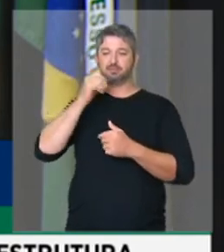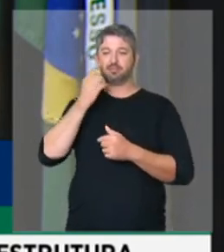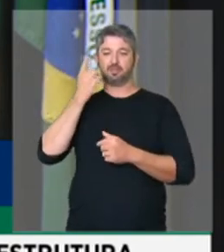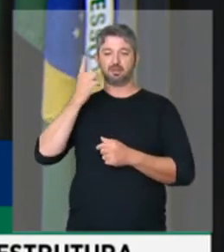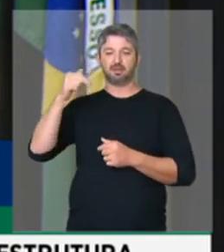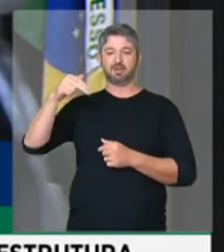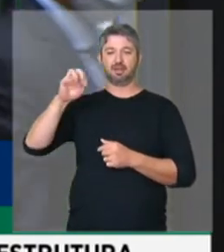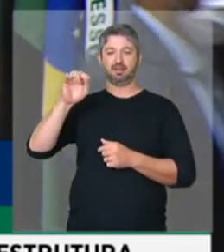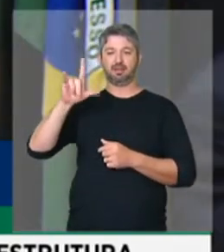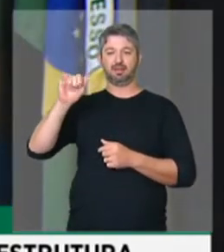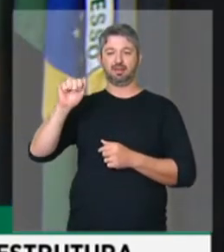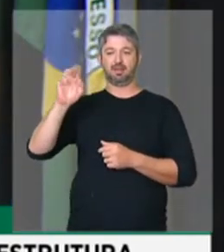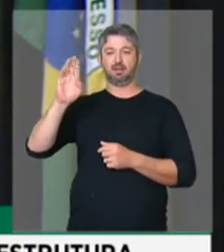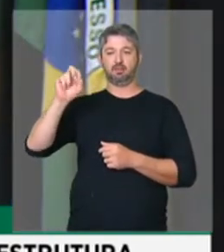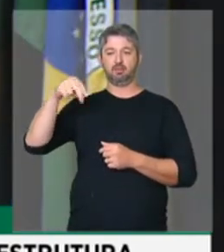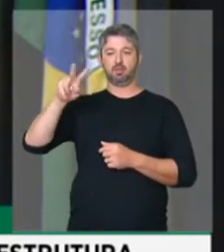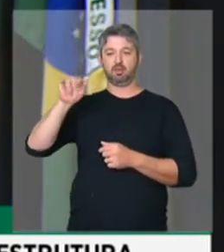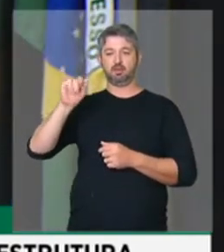Natália Bonavides.